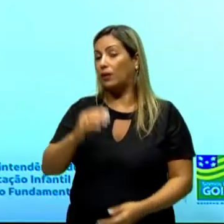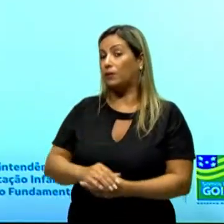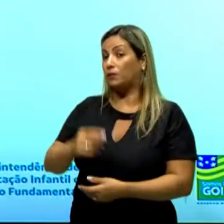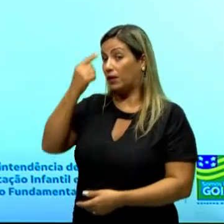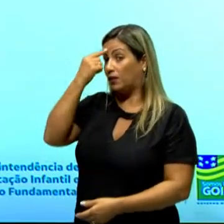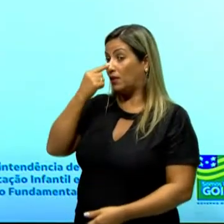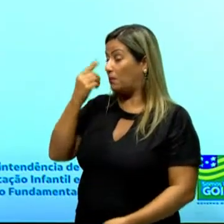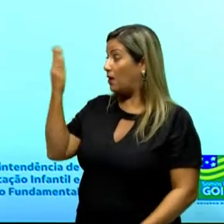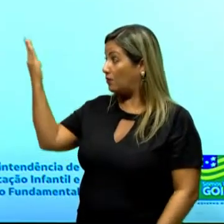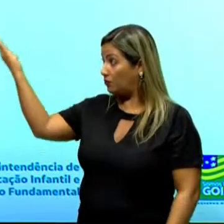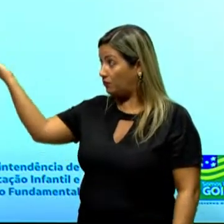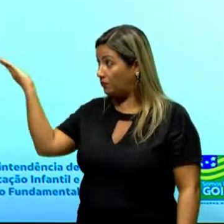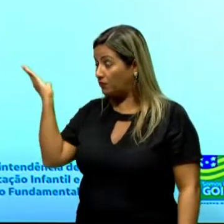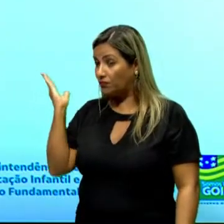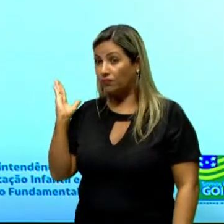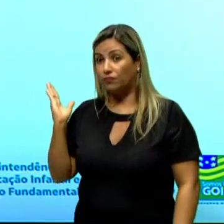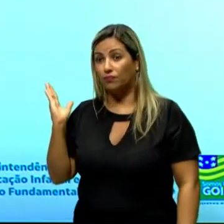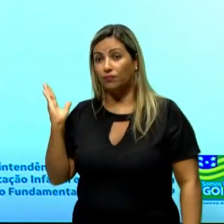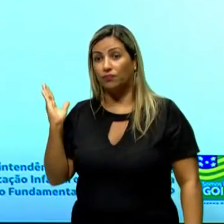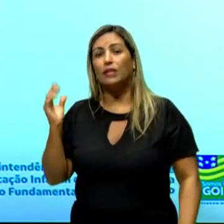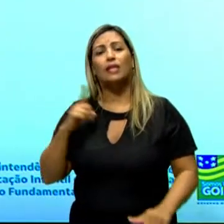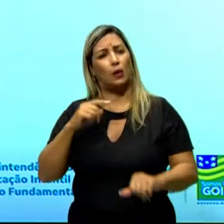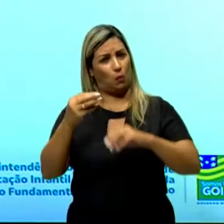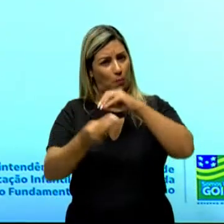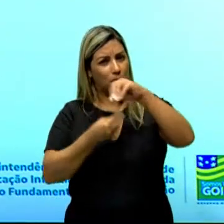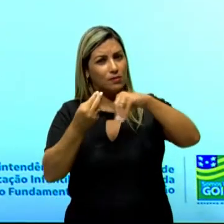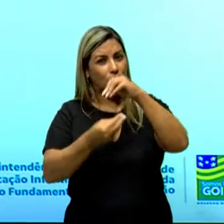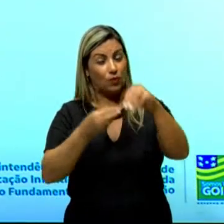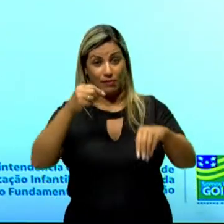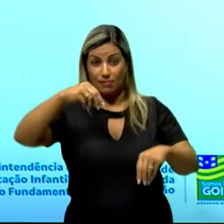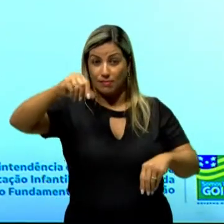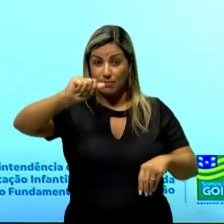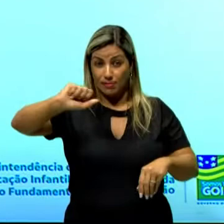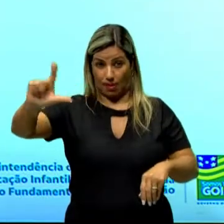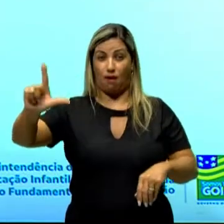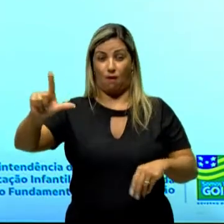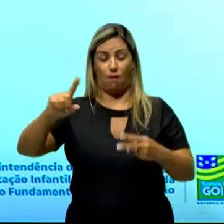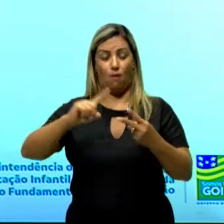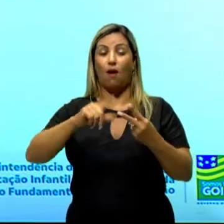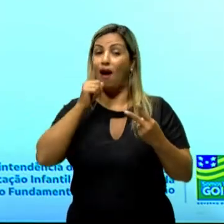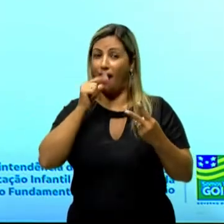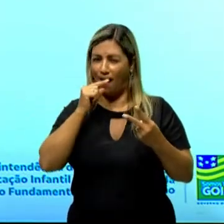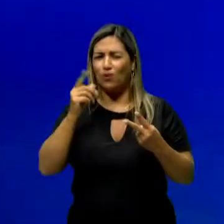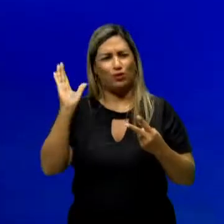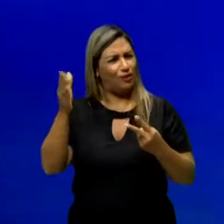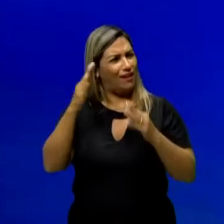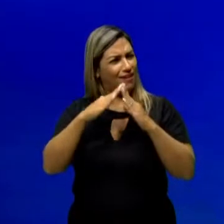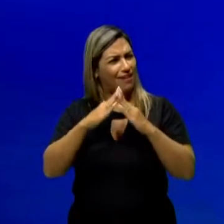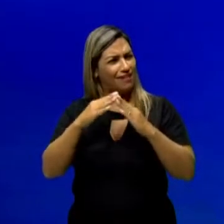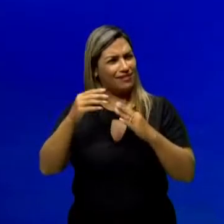a representação de uma mistura entre sal e água. Já fez isso na sua